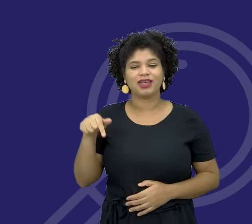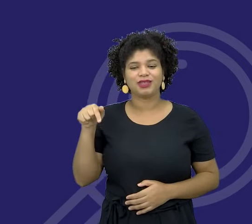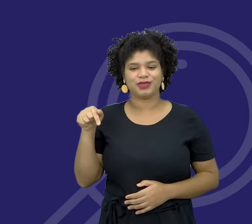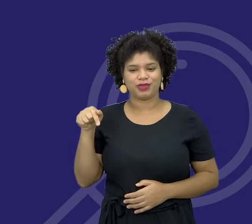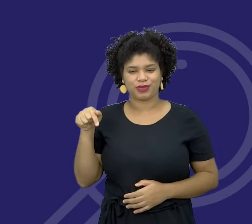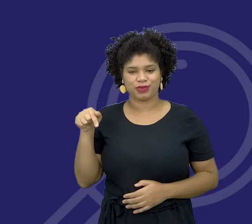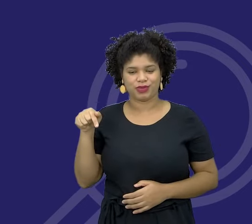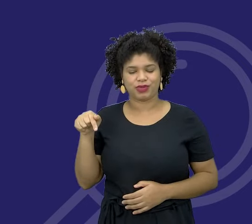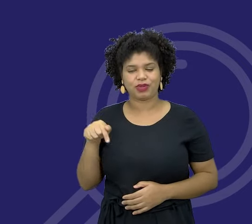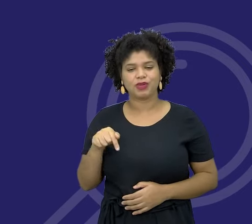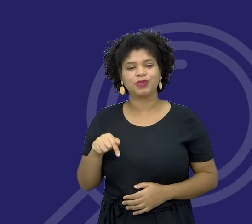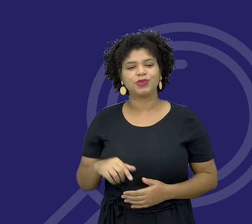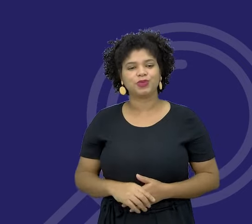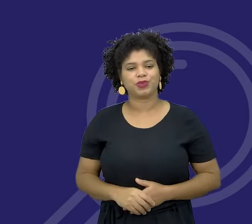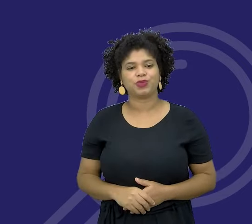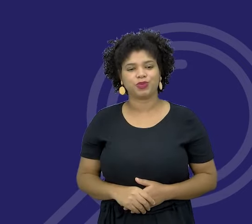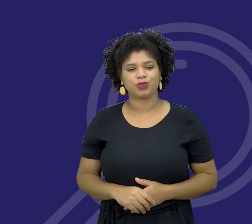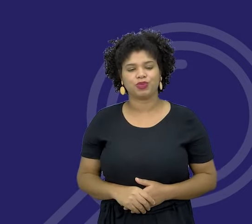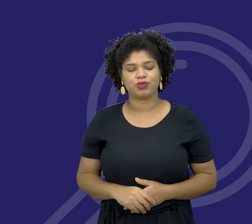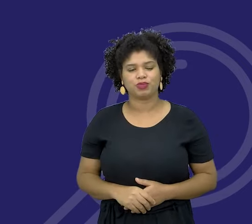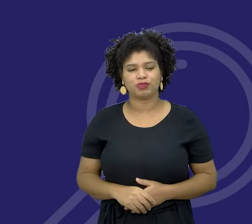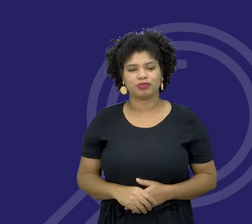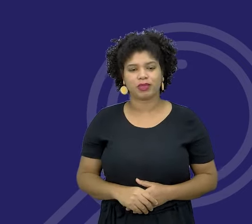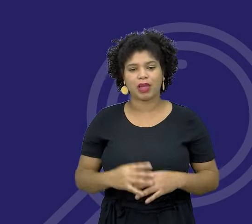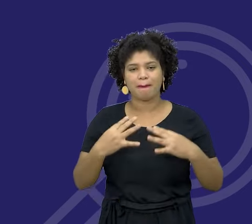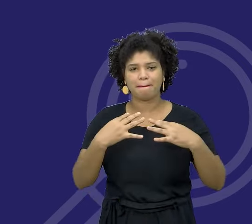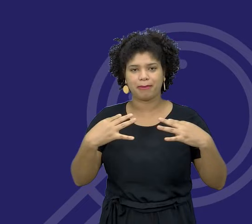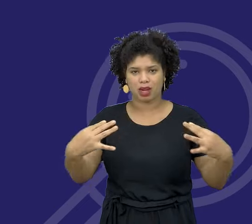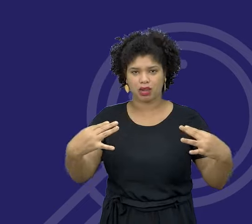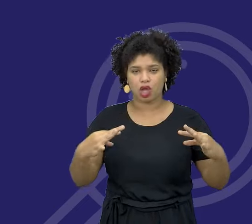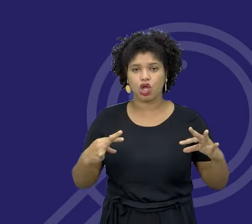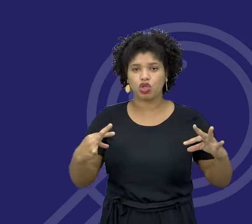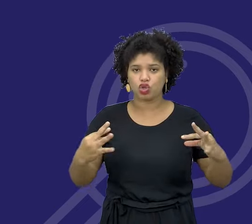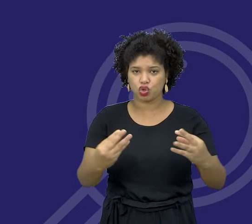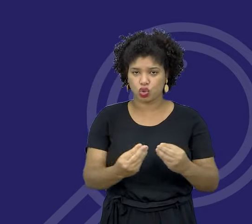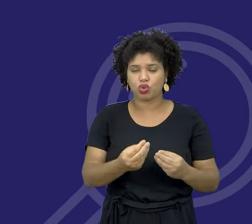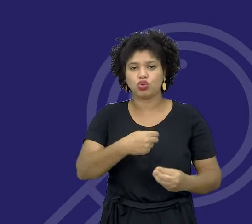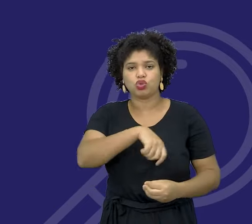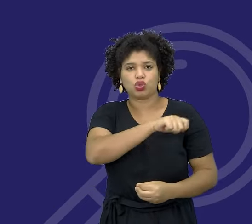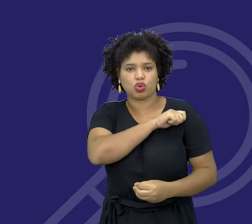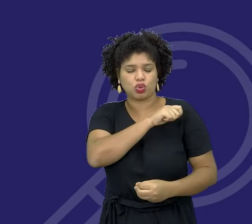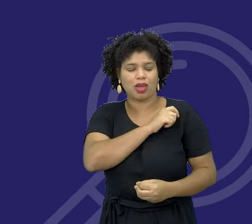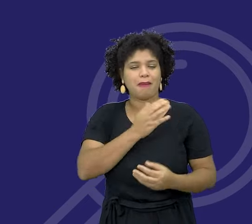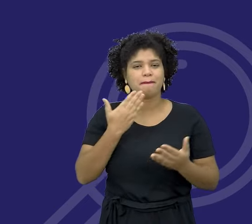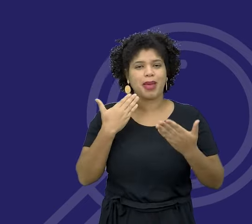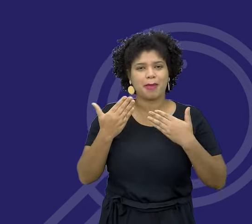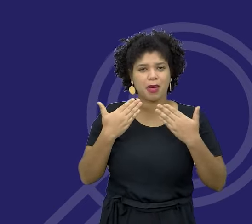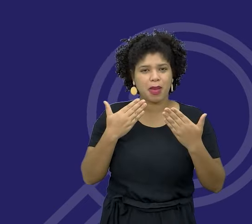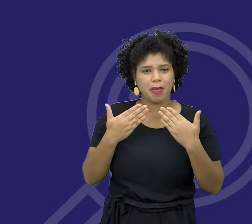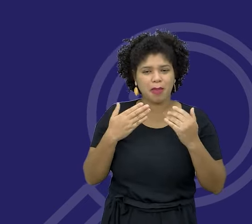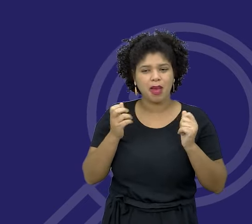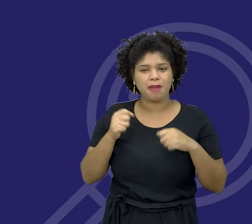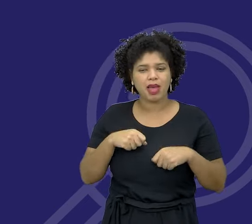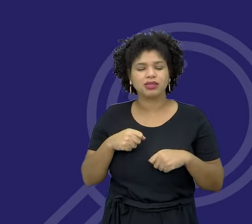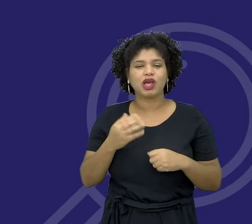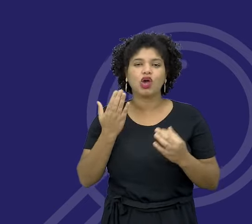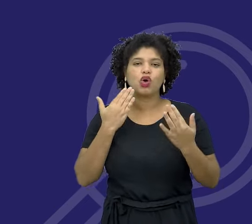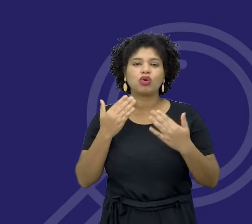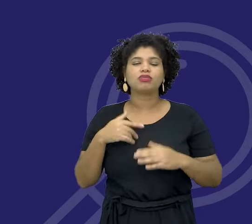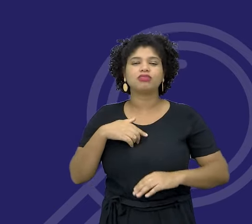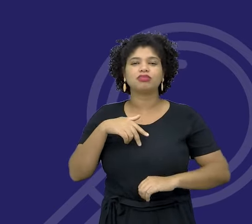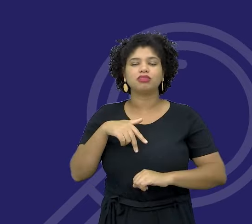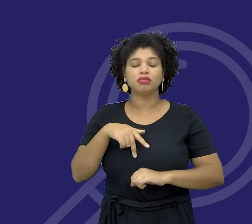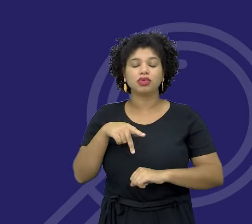A sétima etapa, me perdoe, é a plenária. Todos os estudantes participarão da discussão dessas diferentes resoluções e o